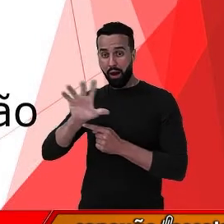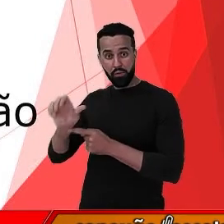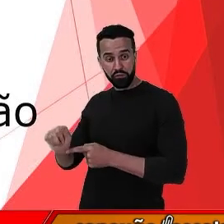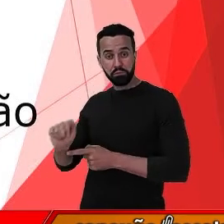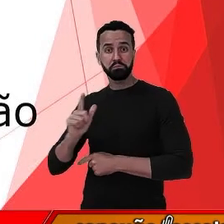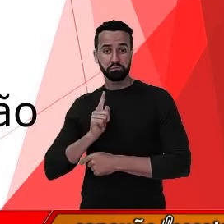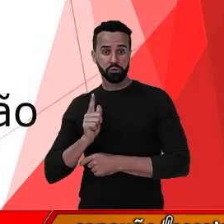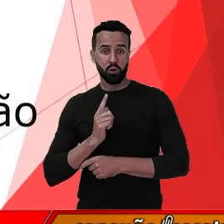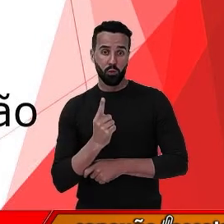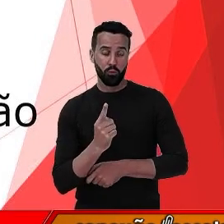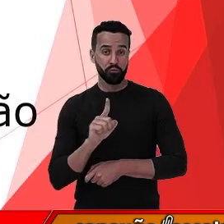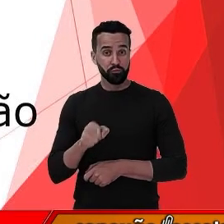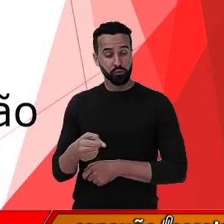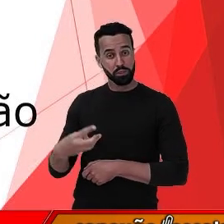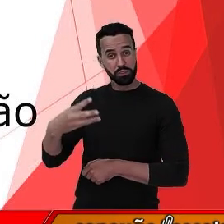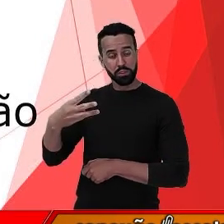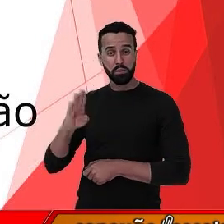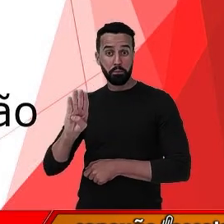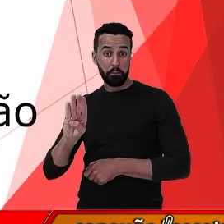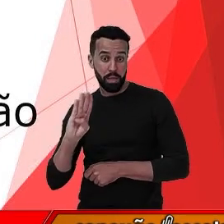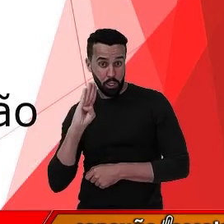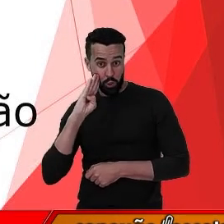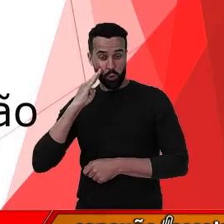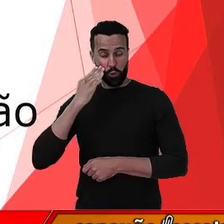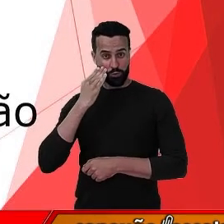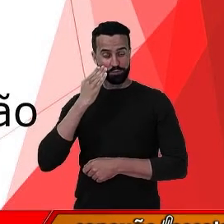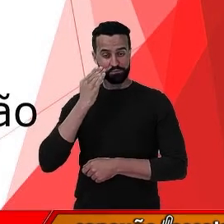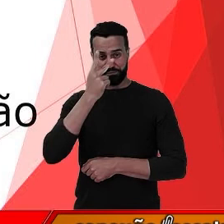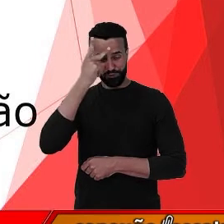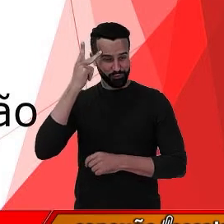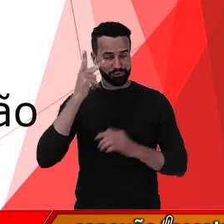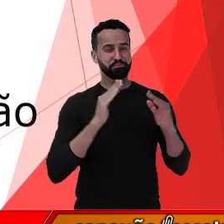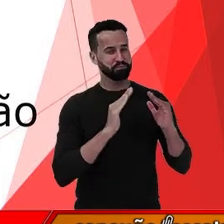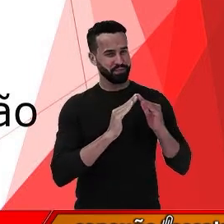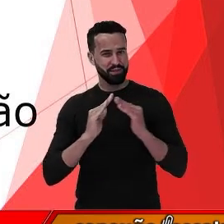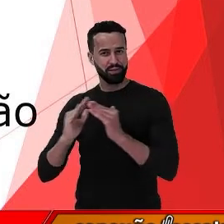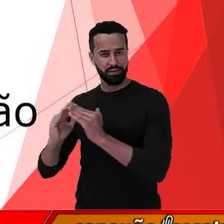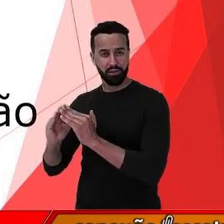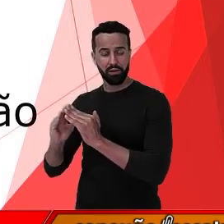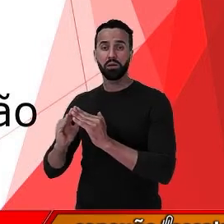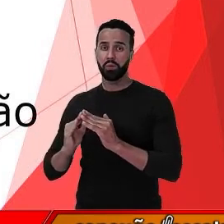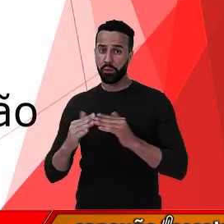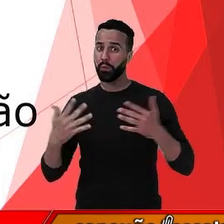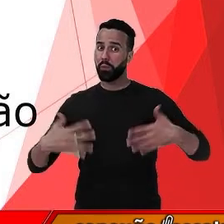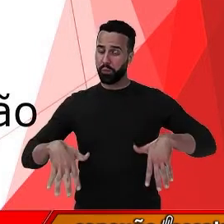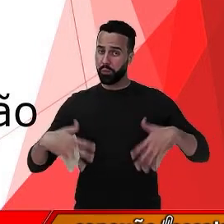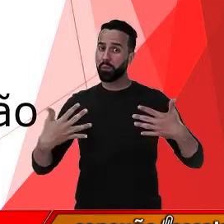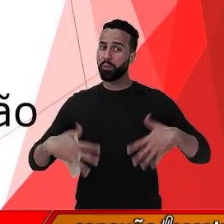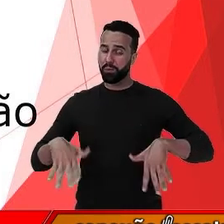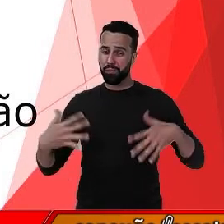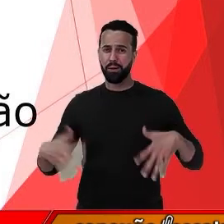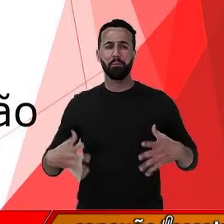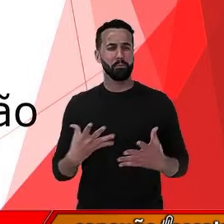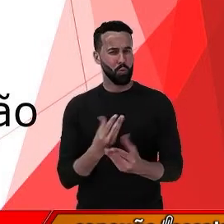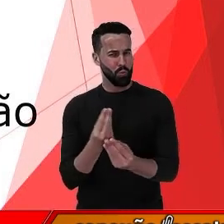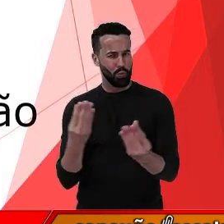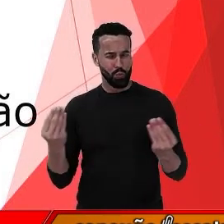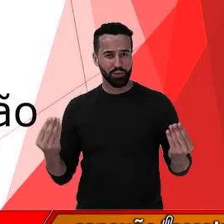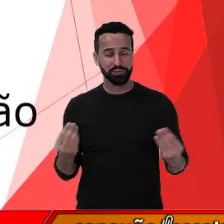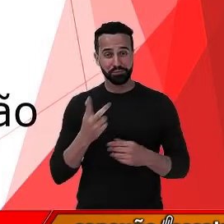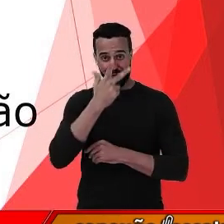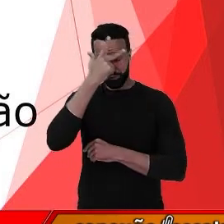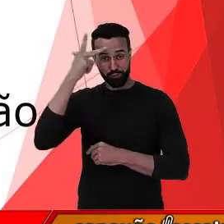contava com 1,3 bilhões de habitantes. Poxa, é muita gente. E